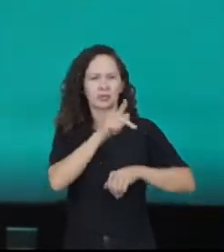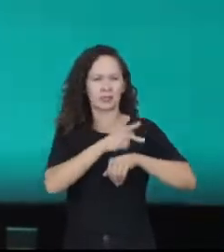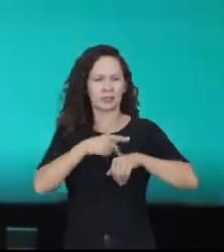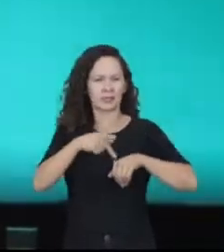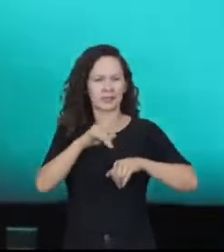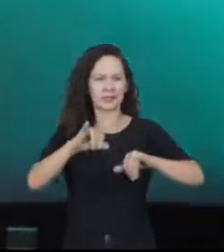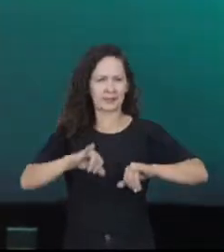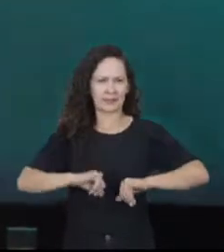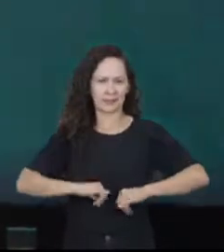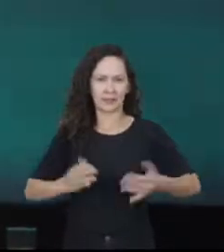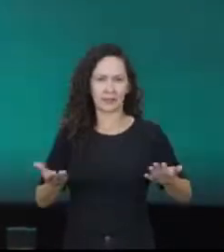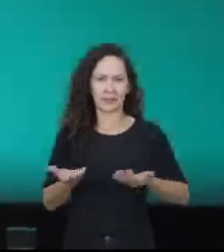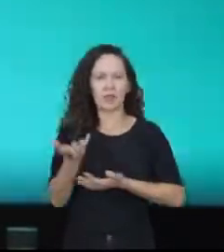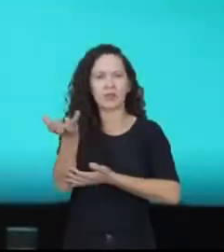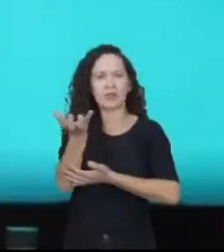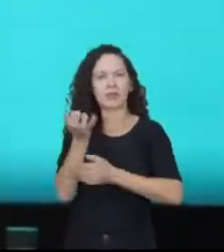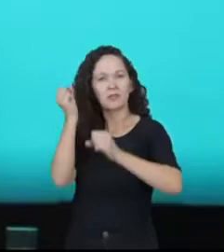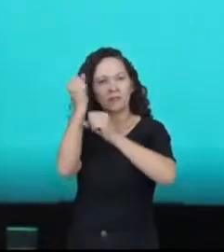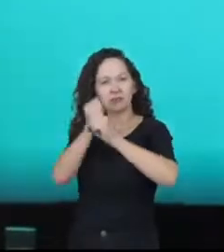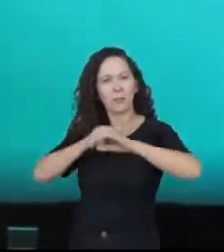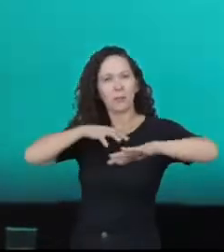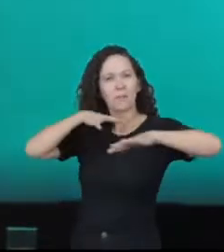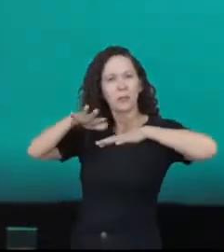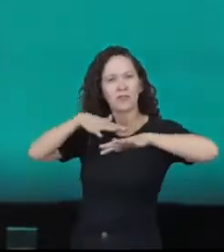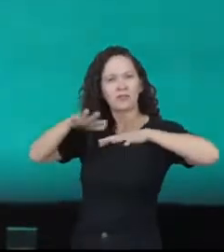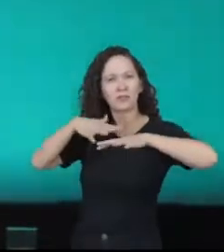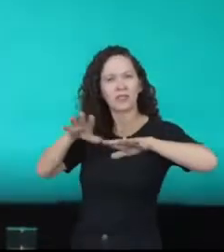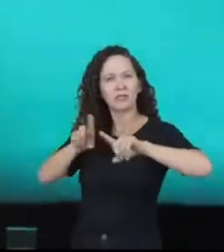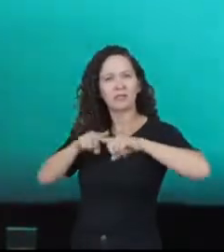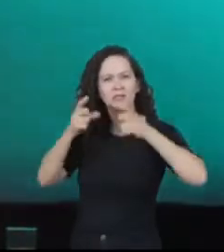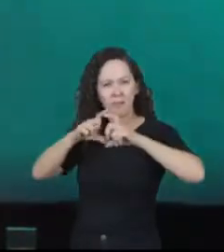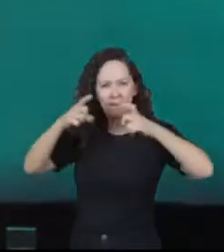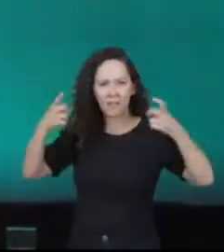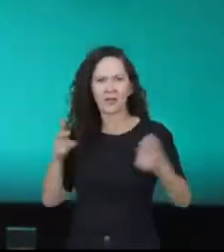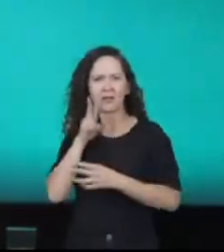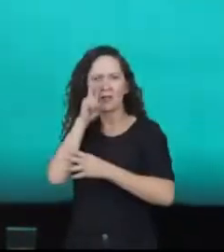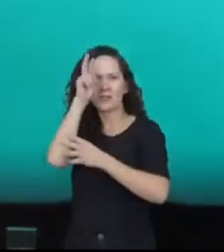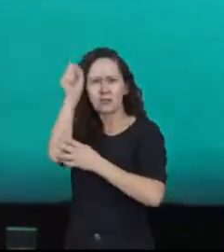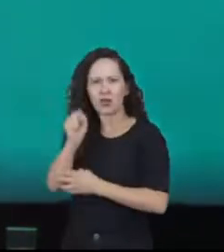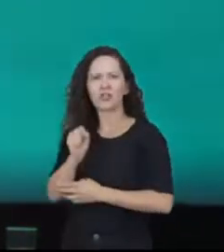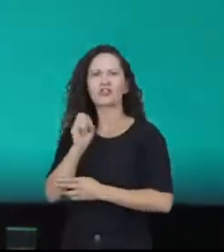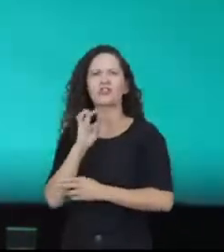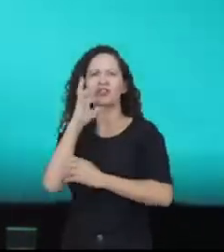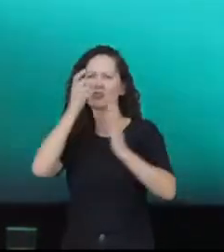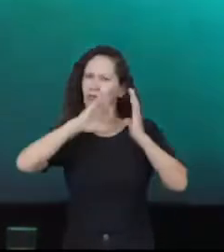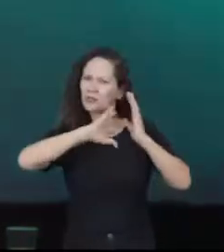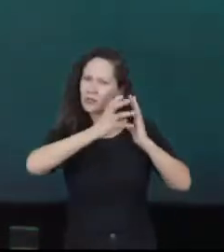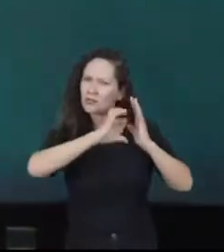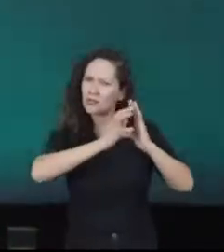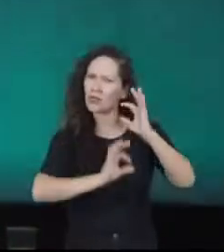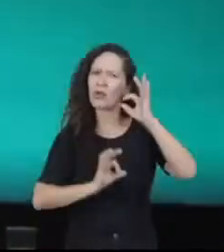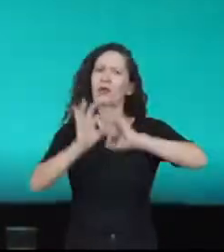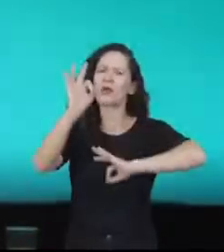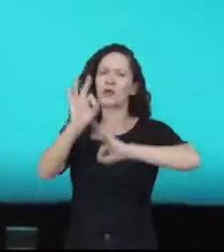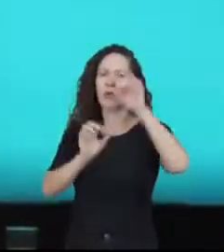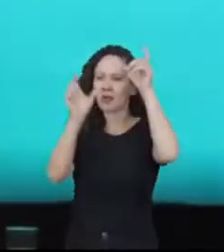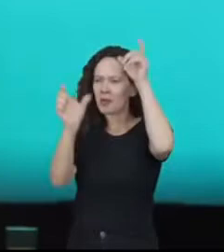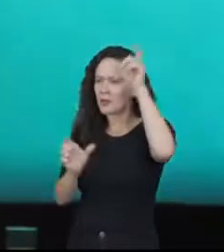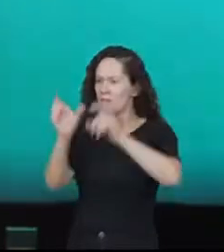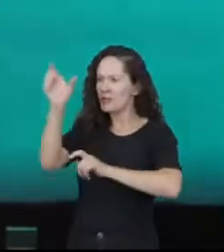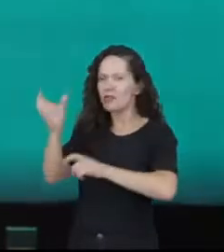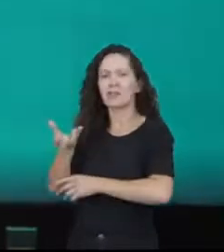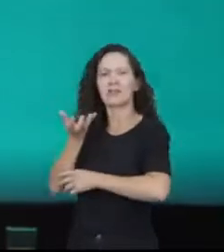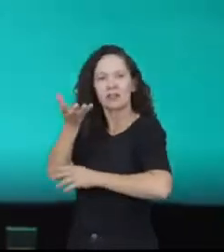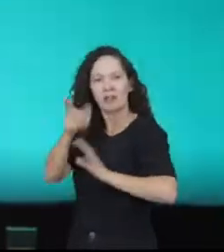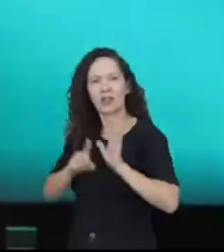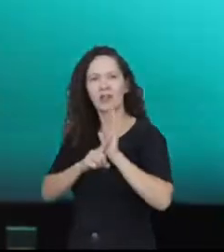Queremos construir um movimento cada vez mais amplo, de todos os partidos, organizações e pessoas de boa vontade, que